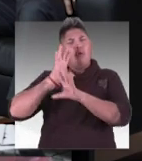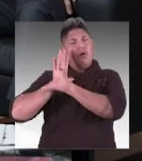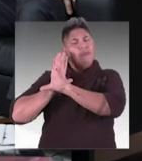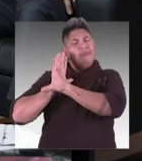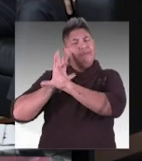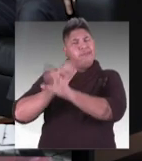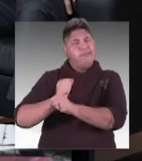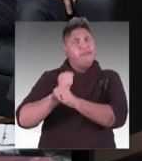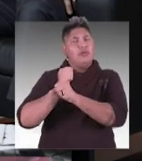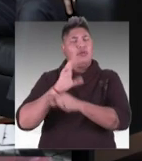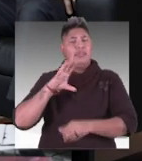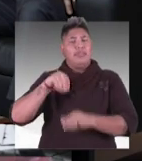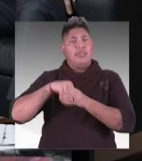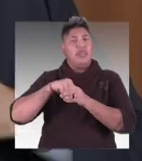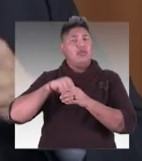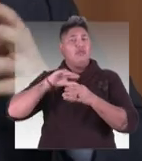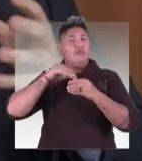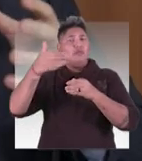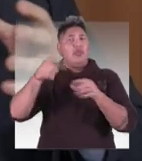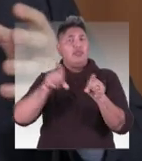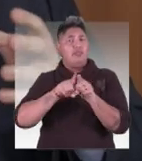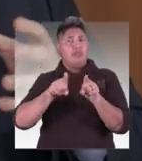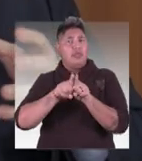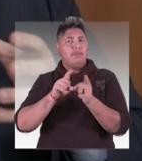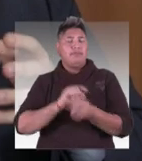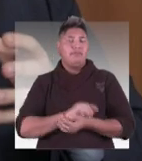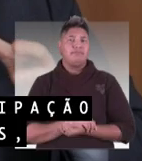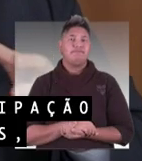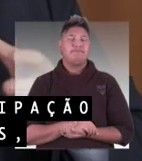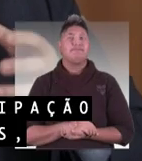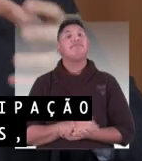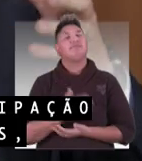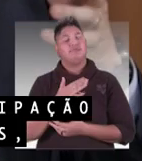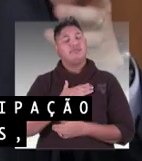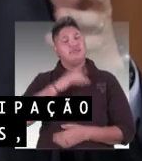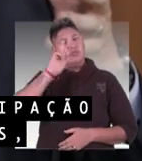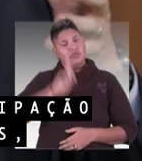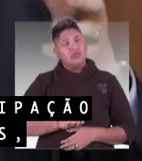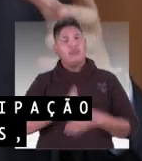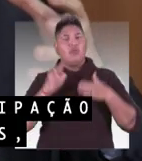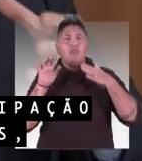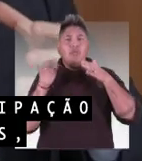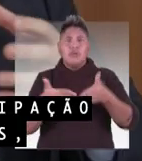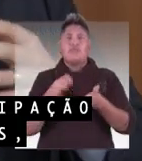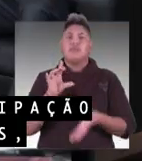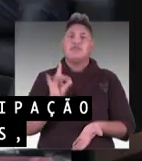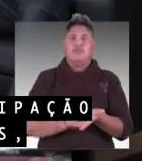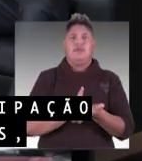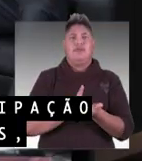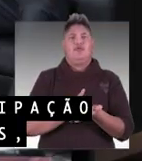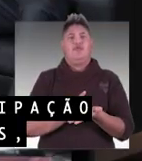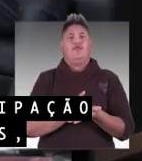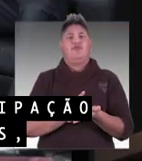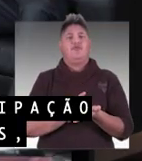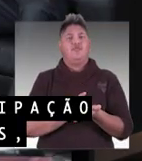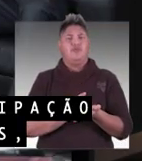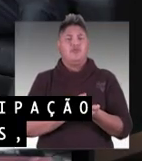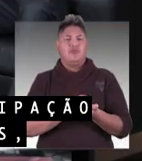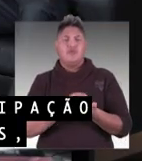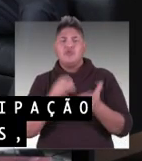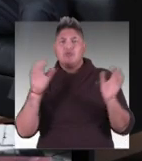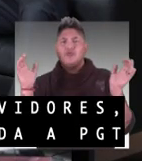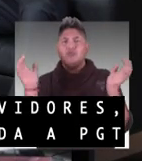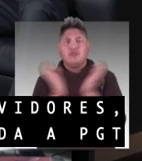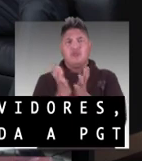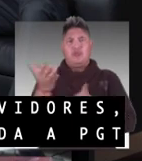gestão interna e também externa? Uma gestão com participação efetiva de membros,